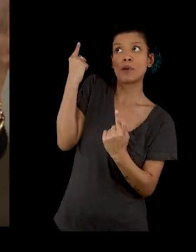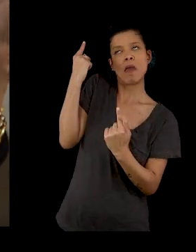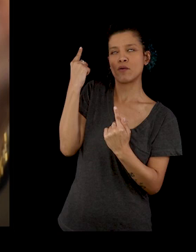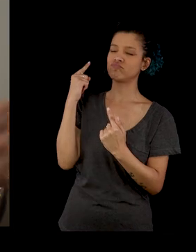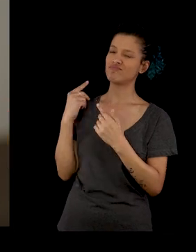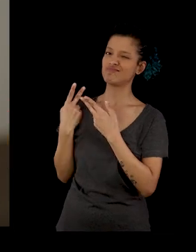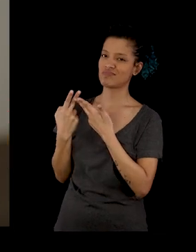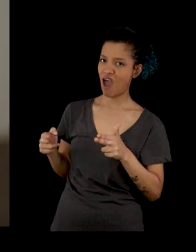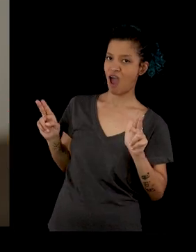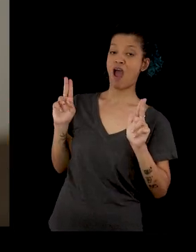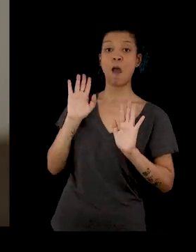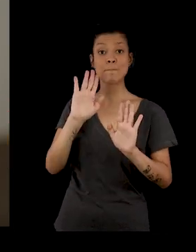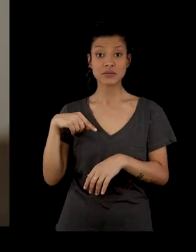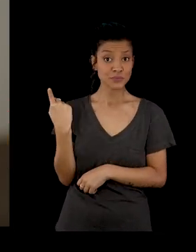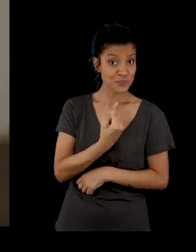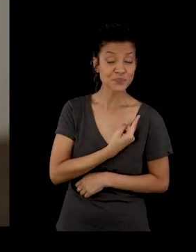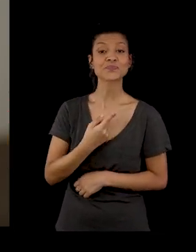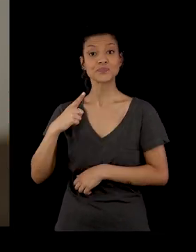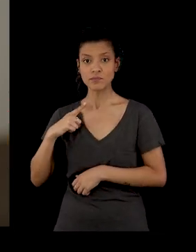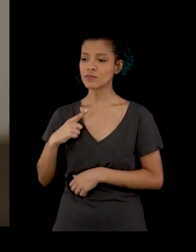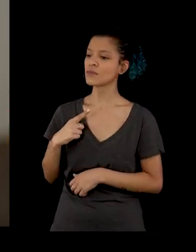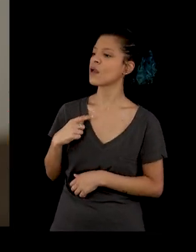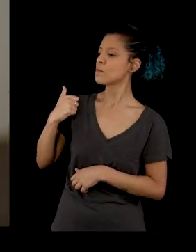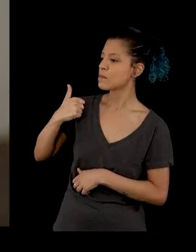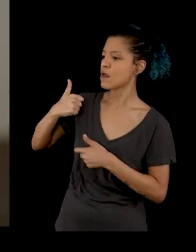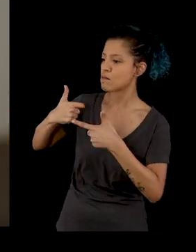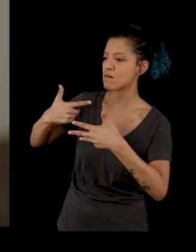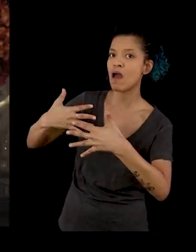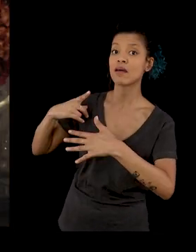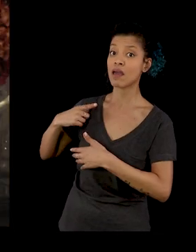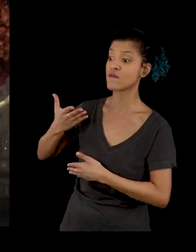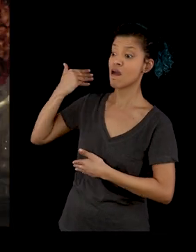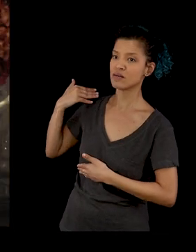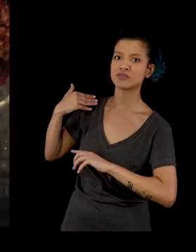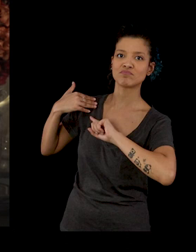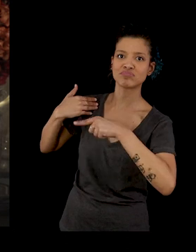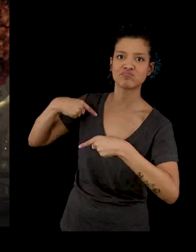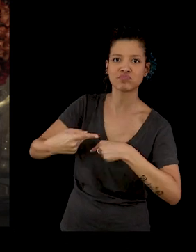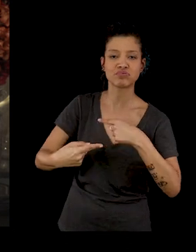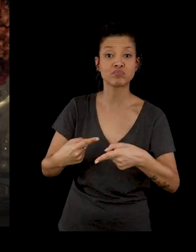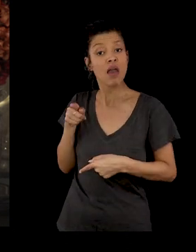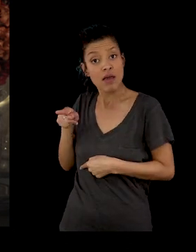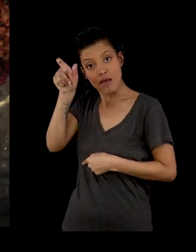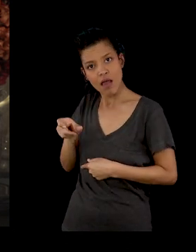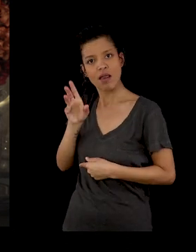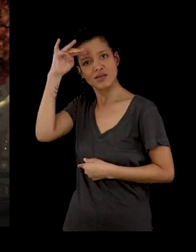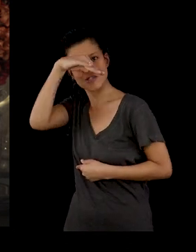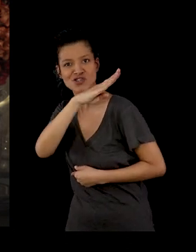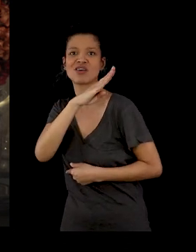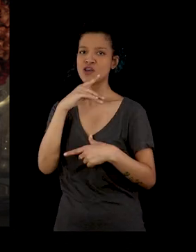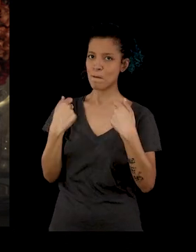sido. Mas todos nós somos sucessores uns dos outros. E Dias Gomes está merecendo